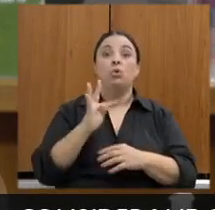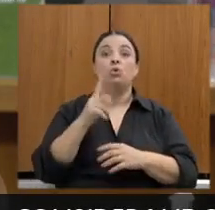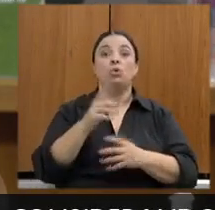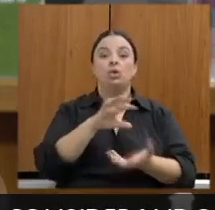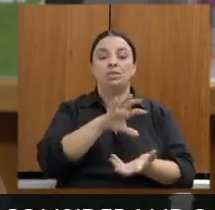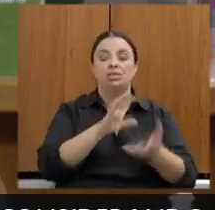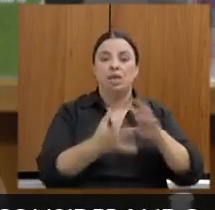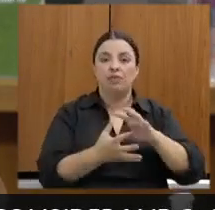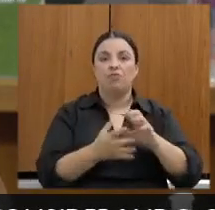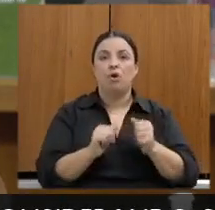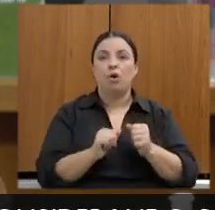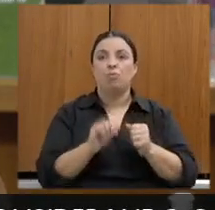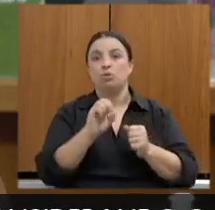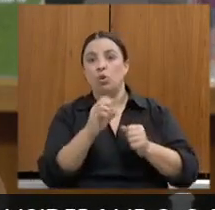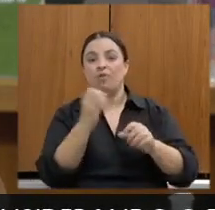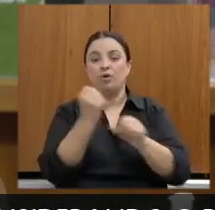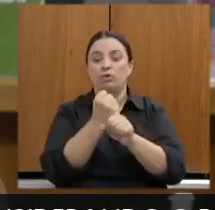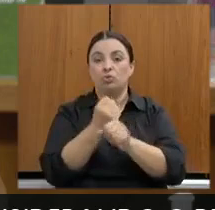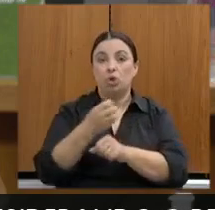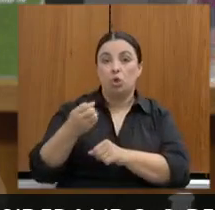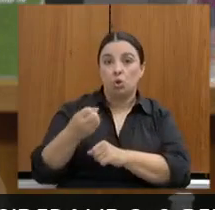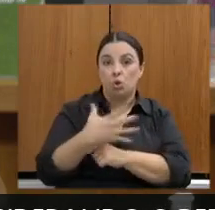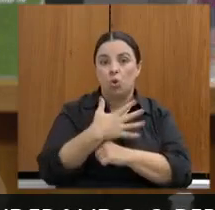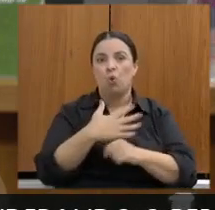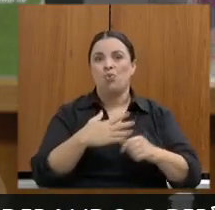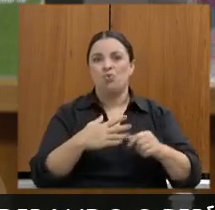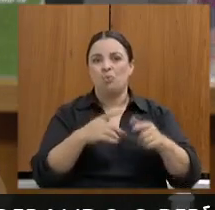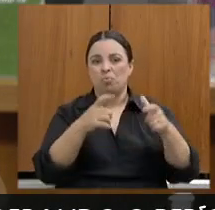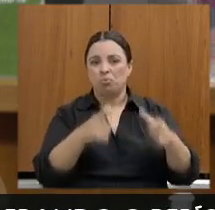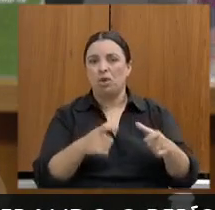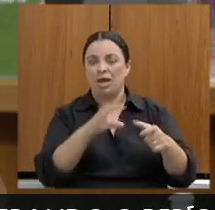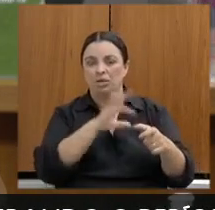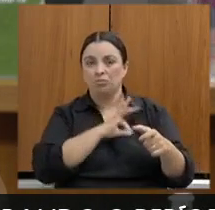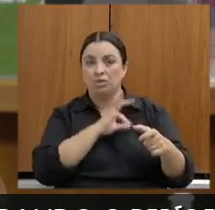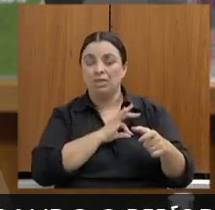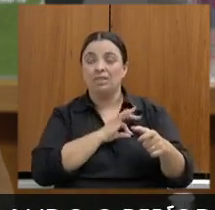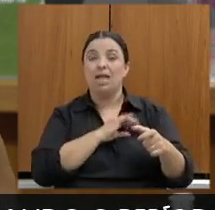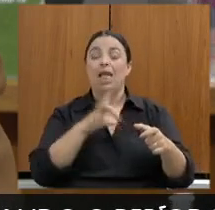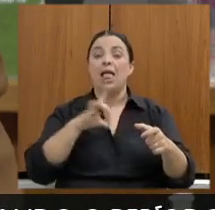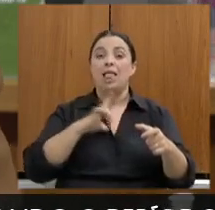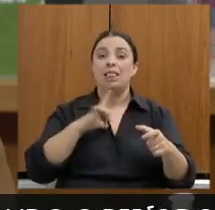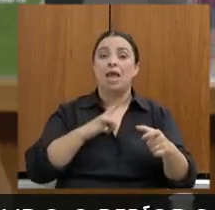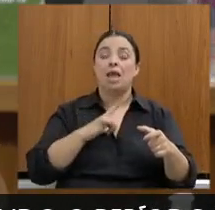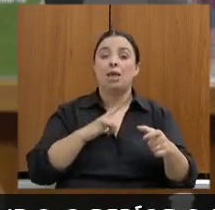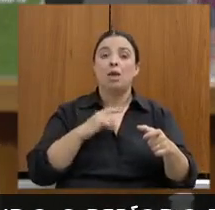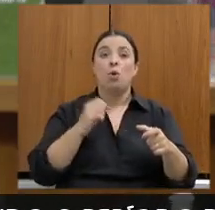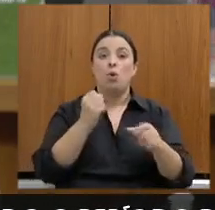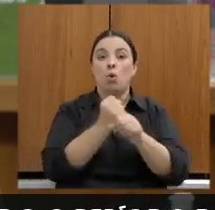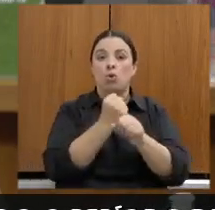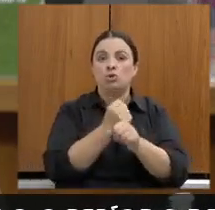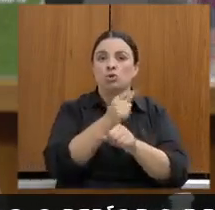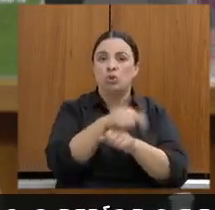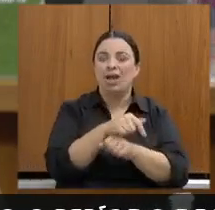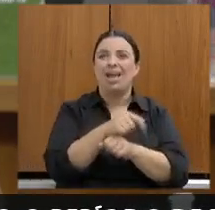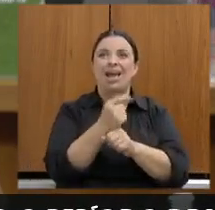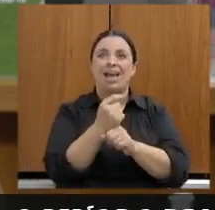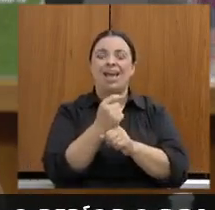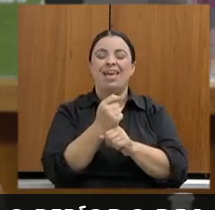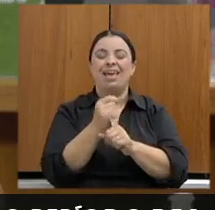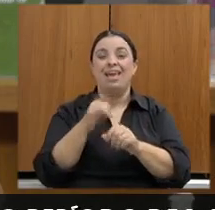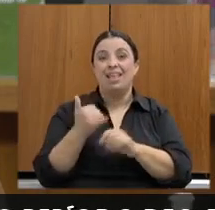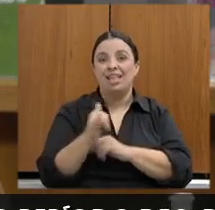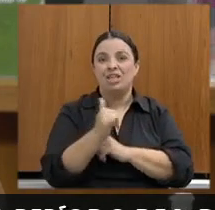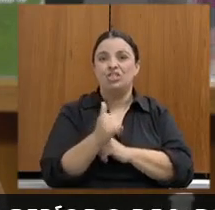conseguir um batalhão novo nós pedimos para inserir lá né o sistema de captação né de energia solar essa energia limpa